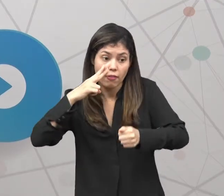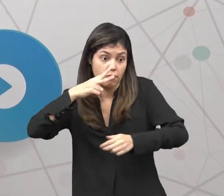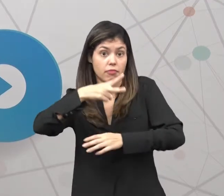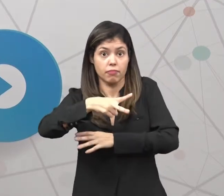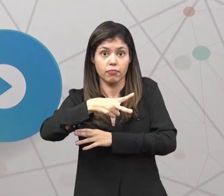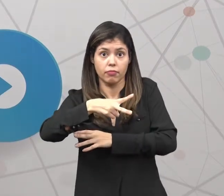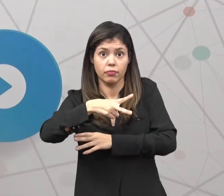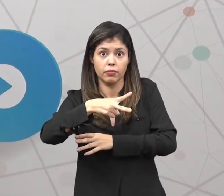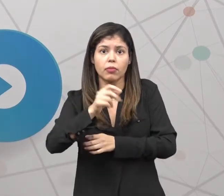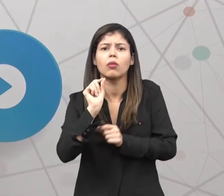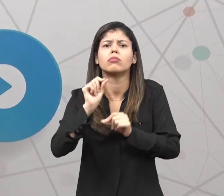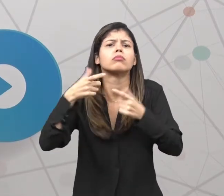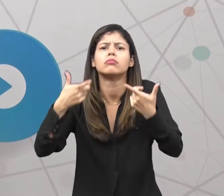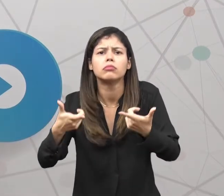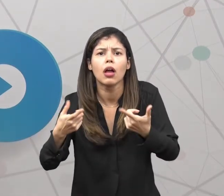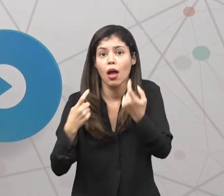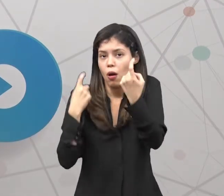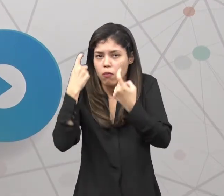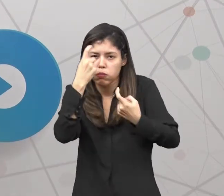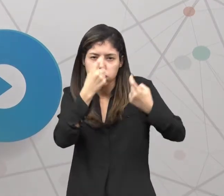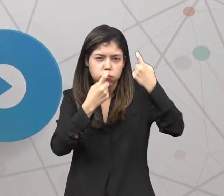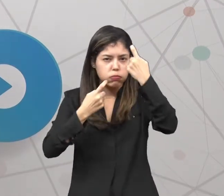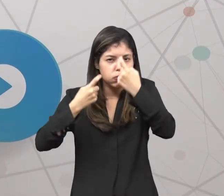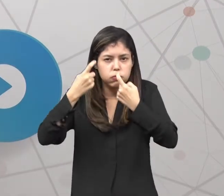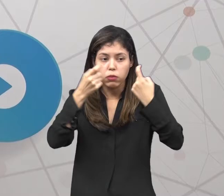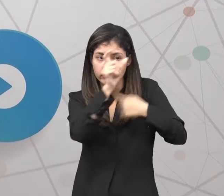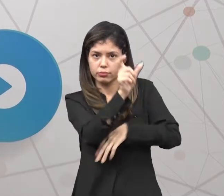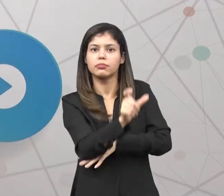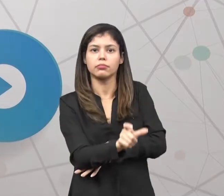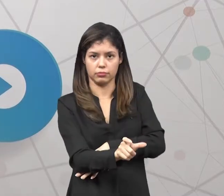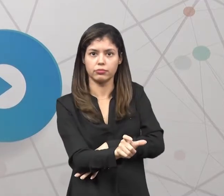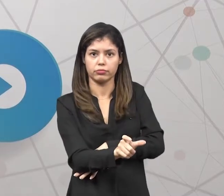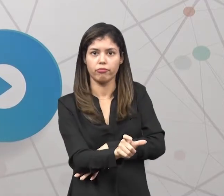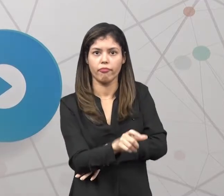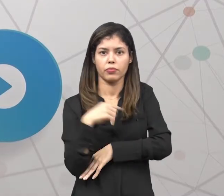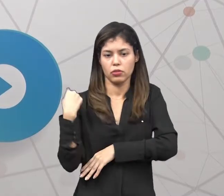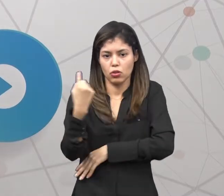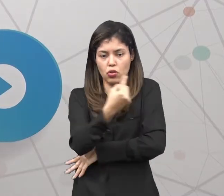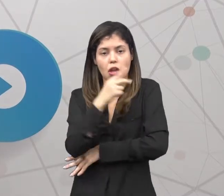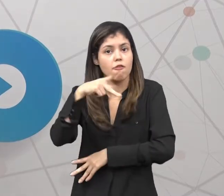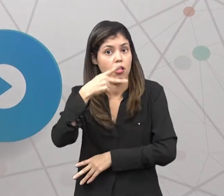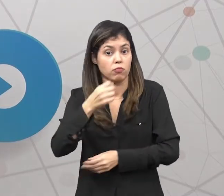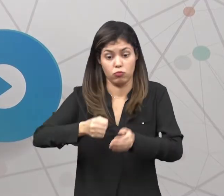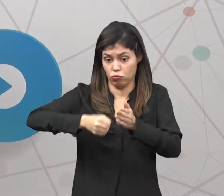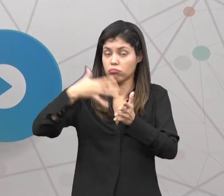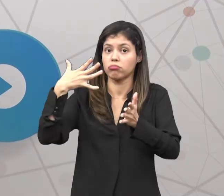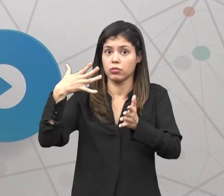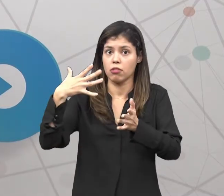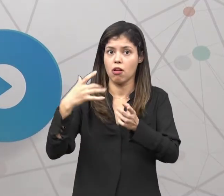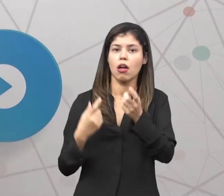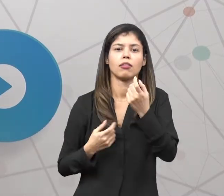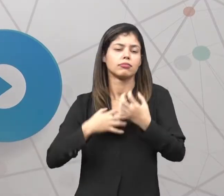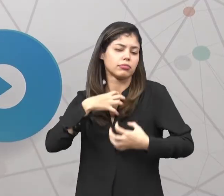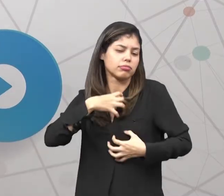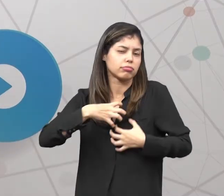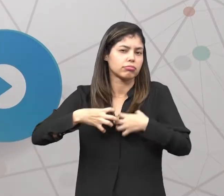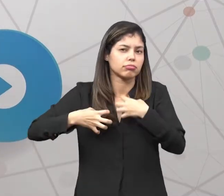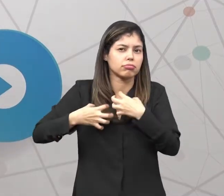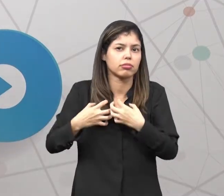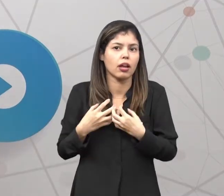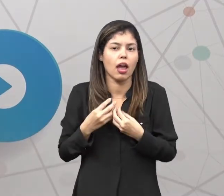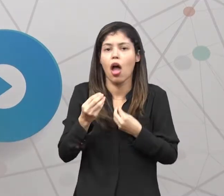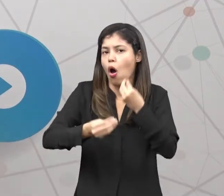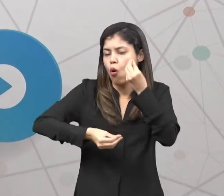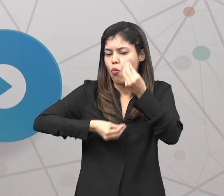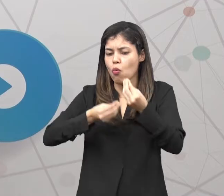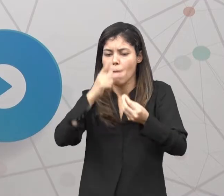olhar para onde? Para a expressão do personagem. Nós falamos muito através do nosso jeito, através do nosso